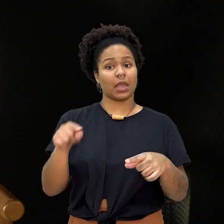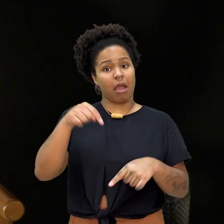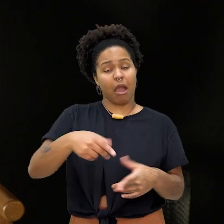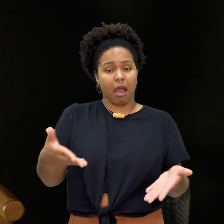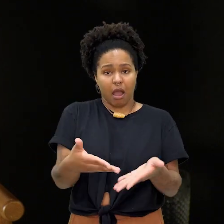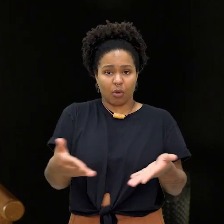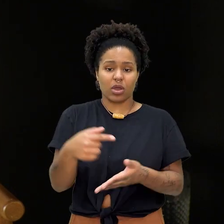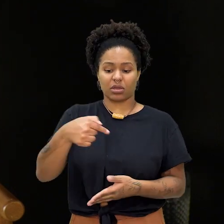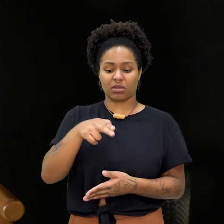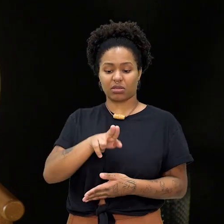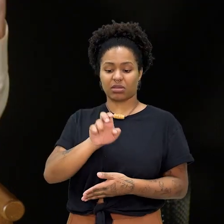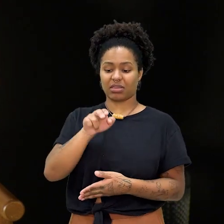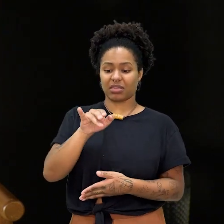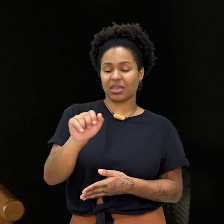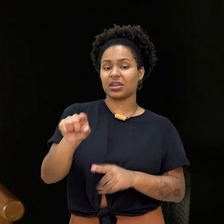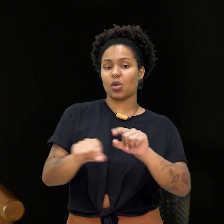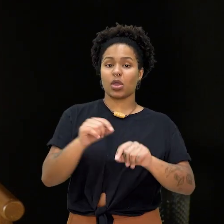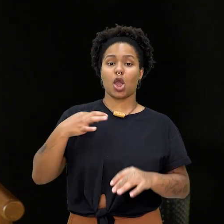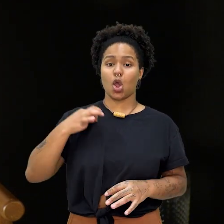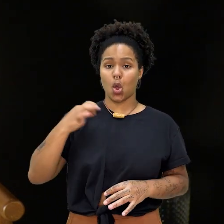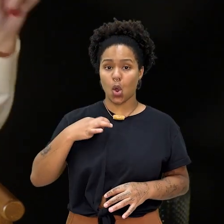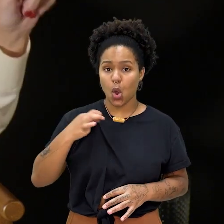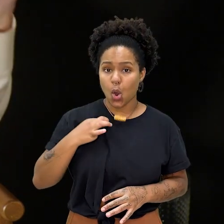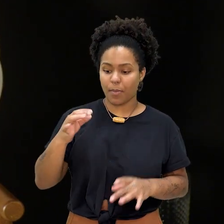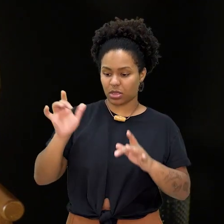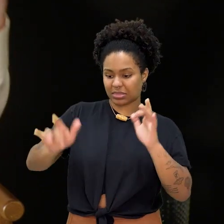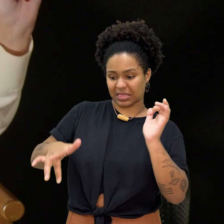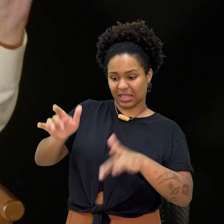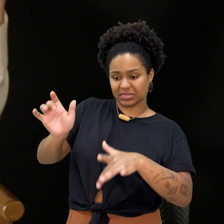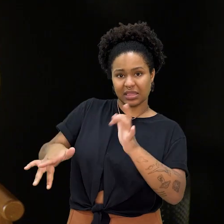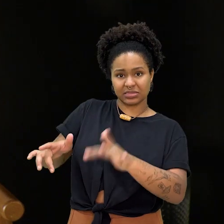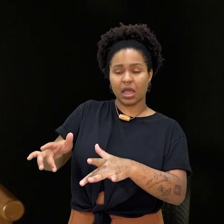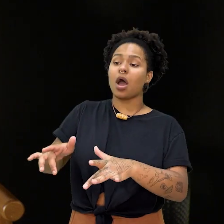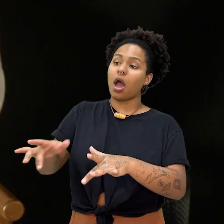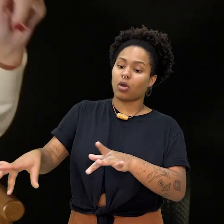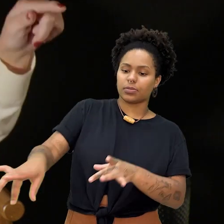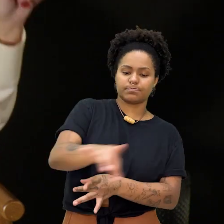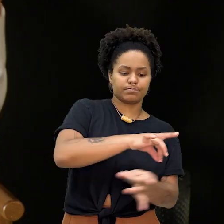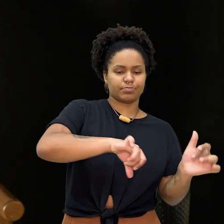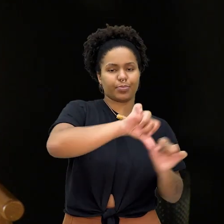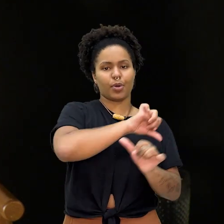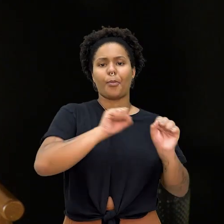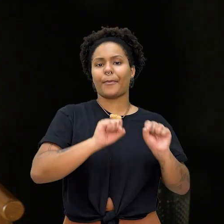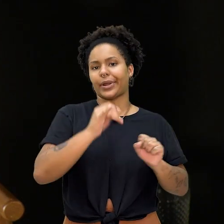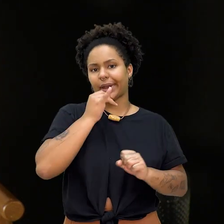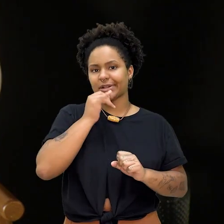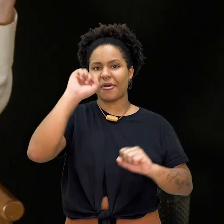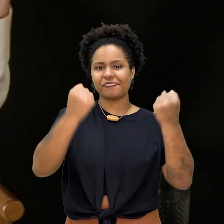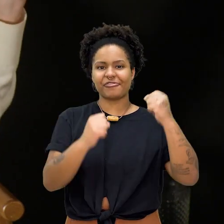Quênia são fardos de roupas descartados que podem ser usados, podem ser restos de